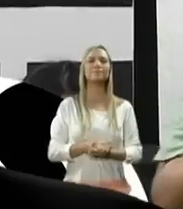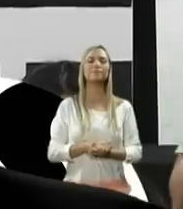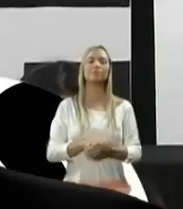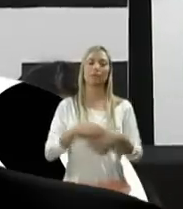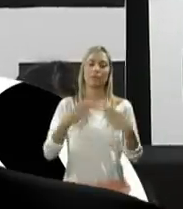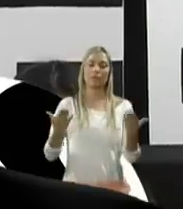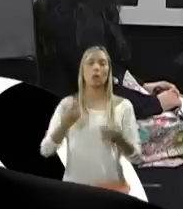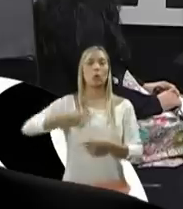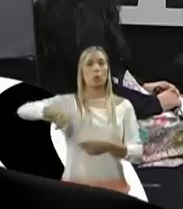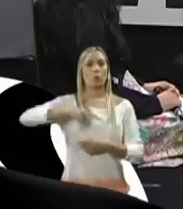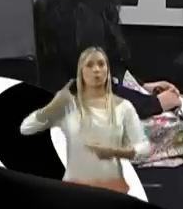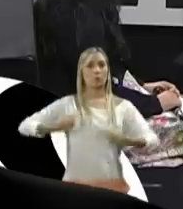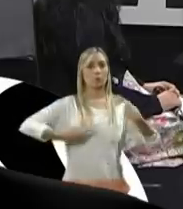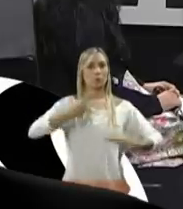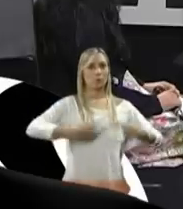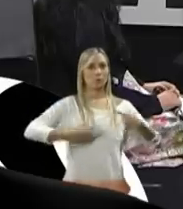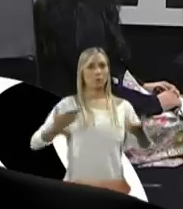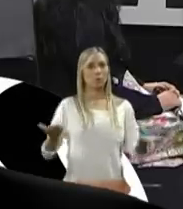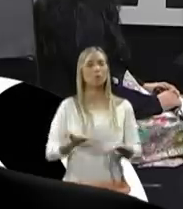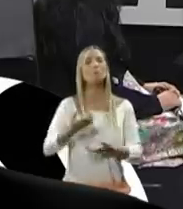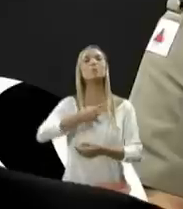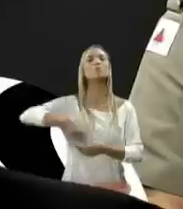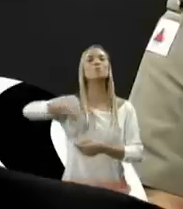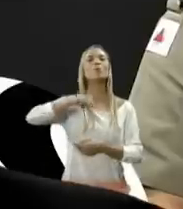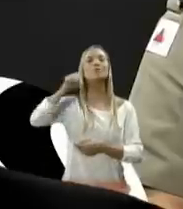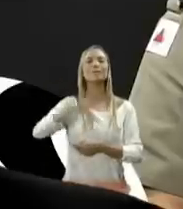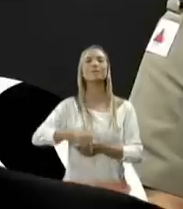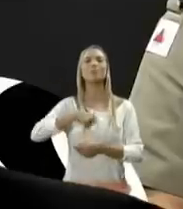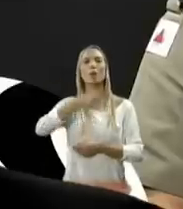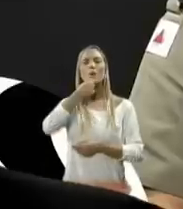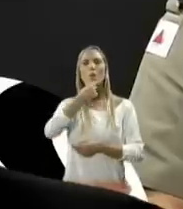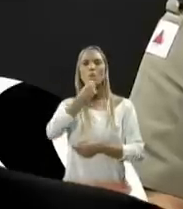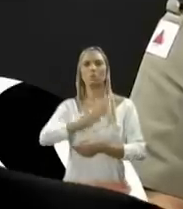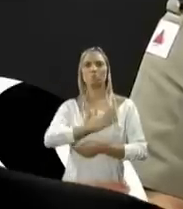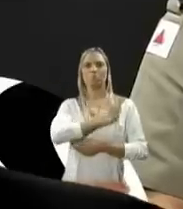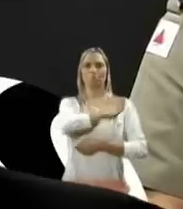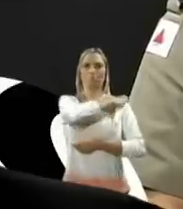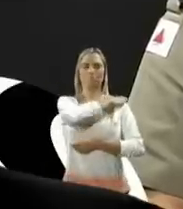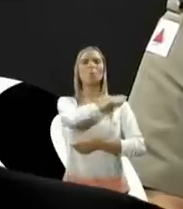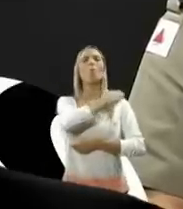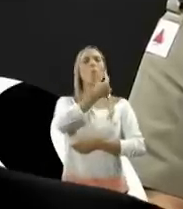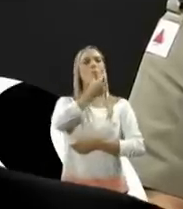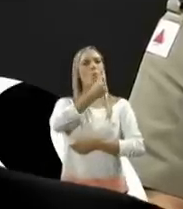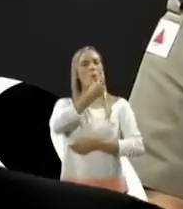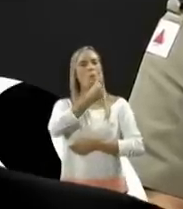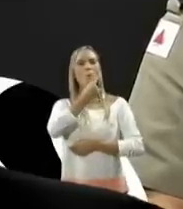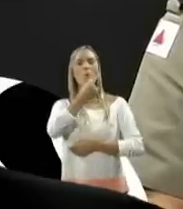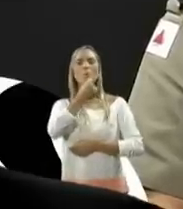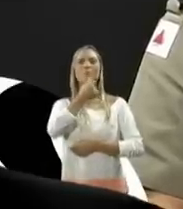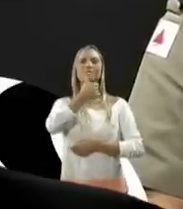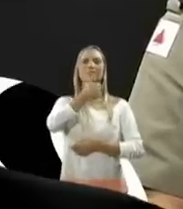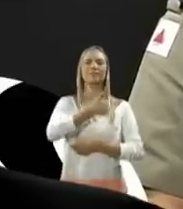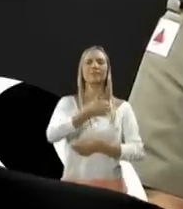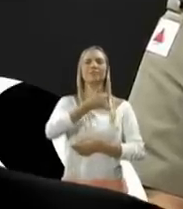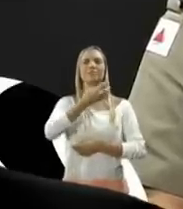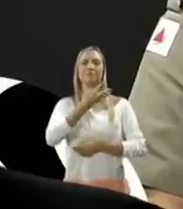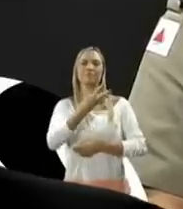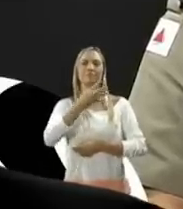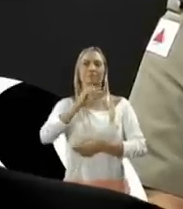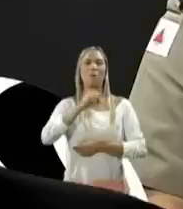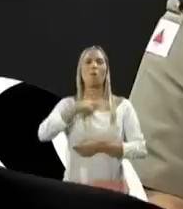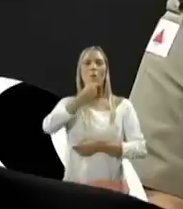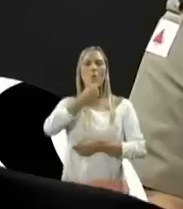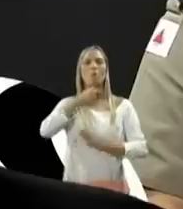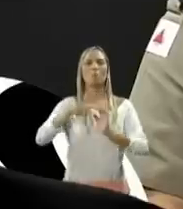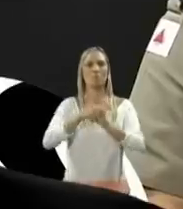Vamos à nossa discussão de hoje. Estamos aqui com o capitão da 142ª Companhia da Polícia Militar de